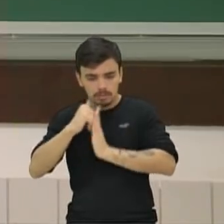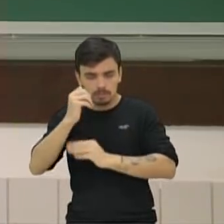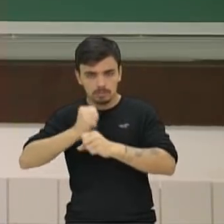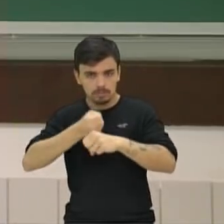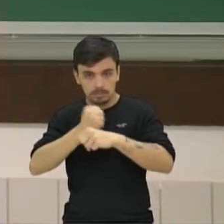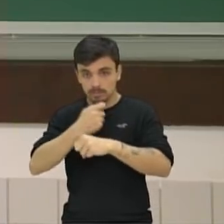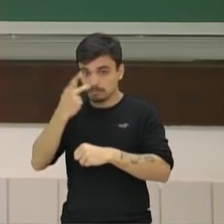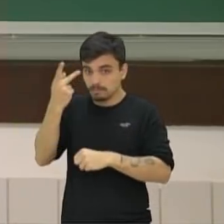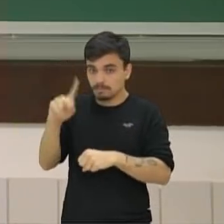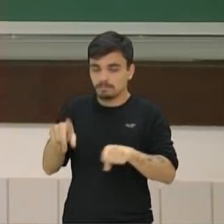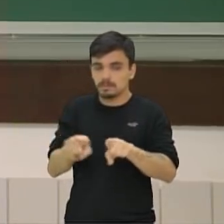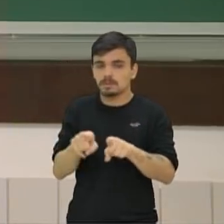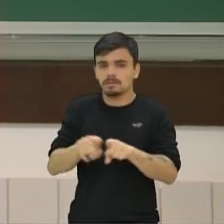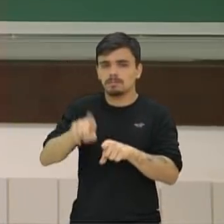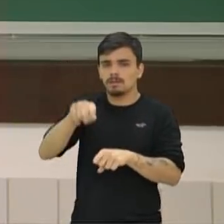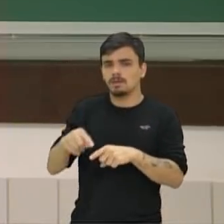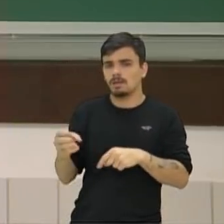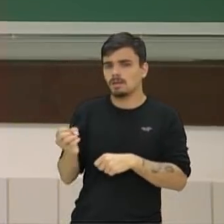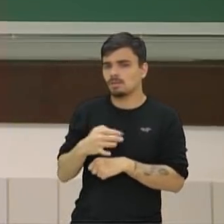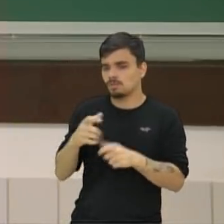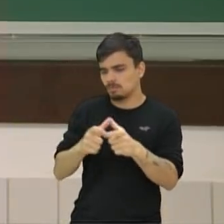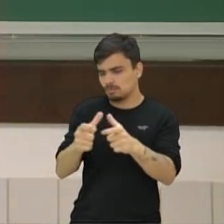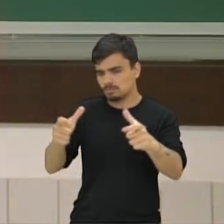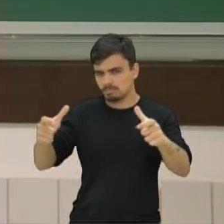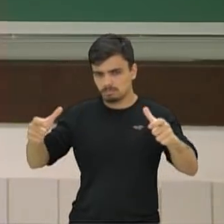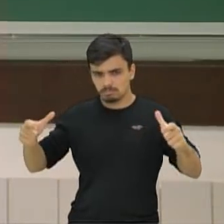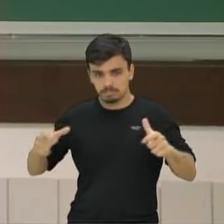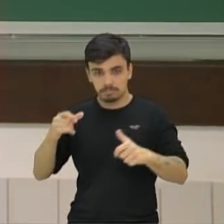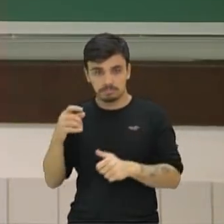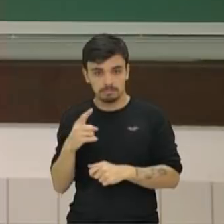dele. E também ele foi um grande inventor.